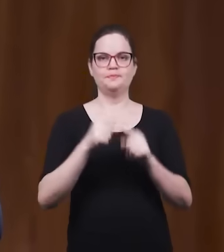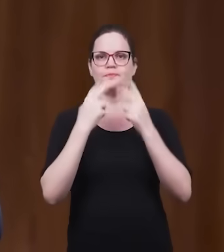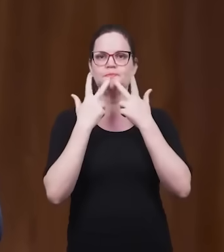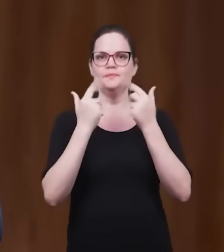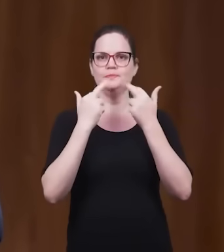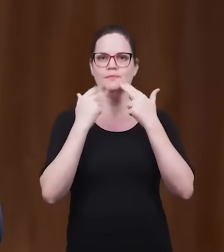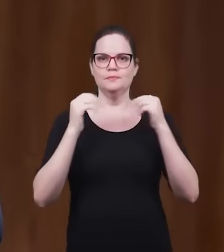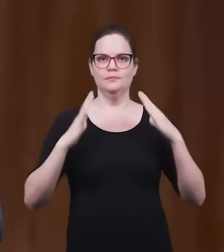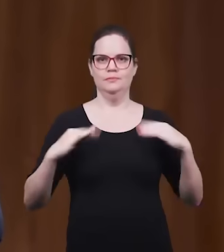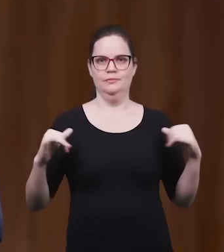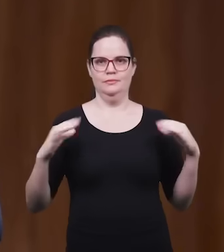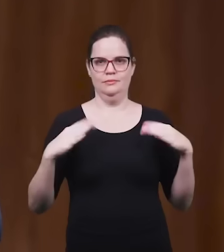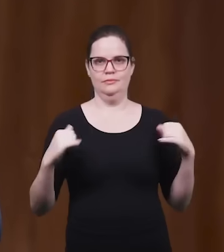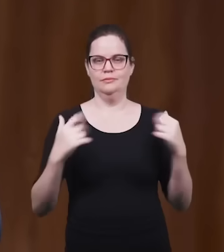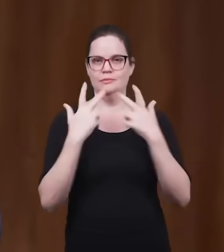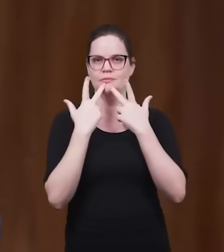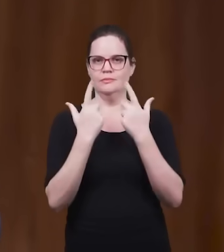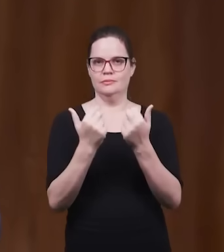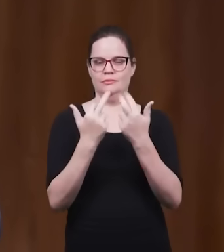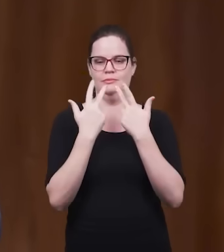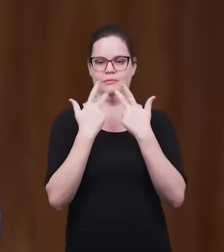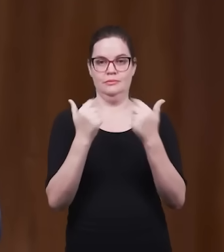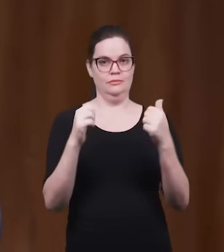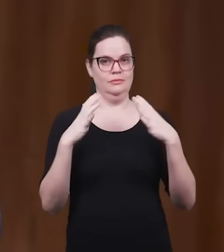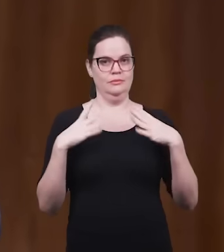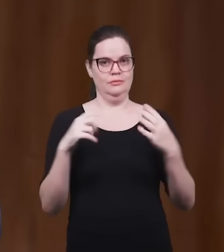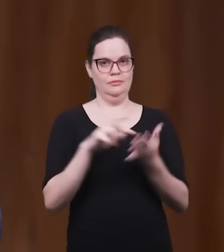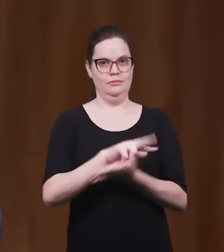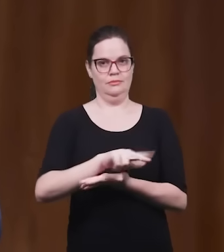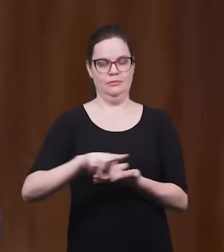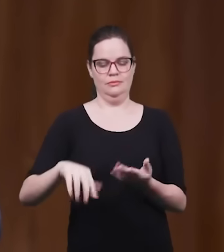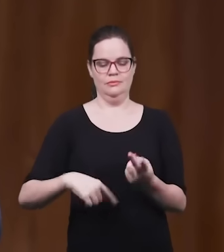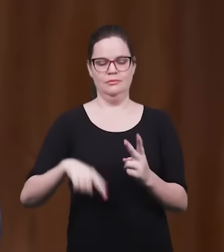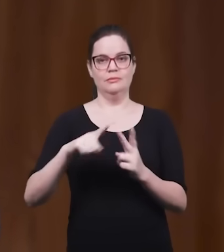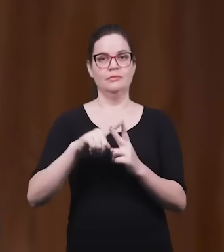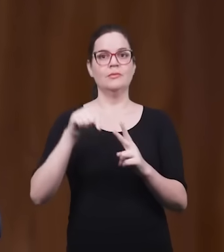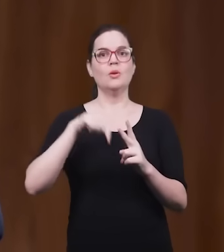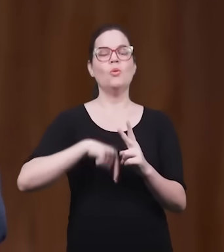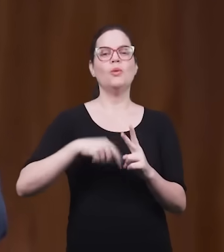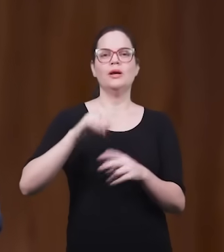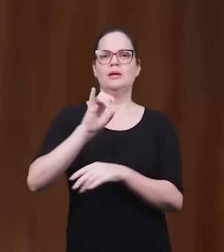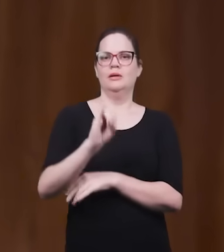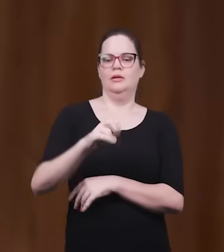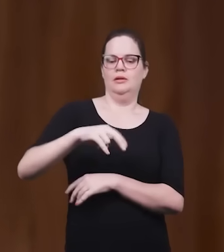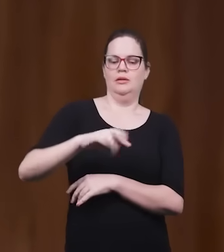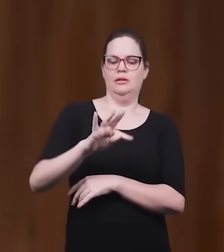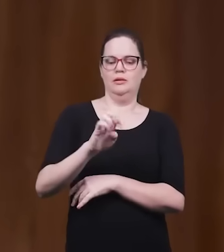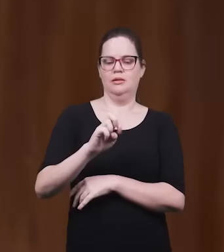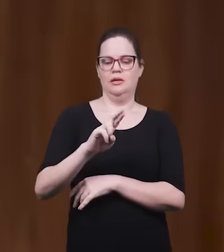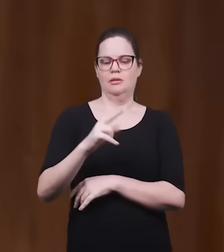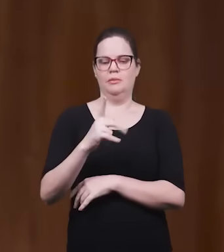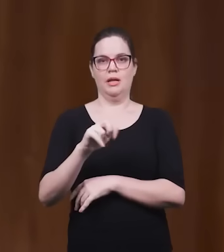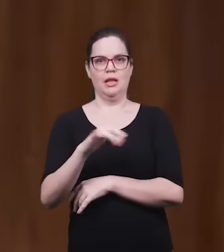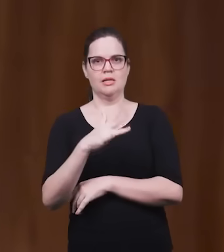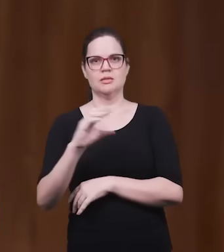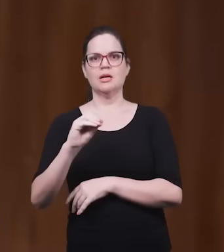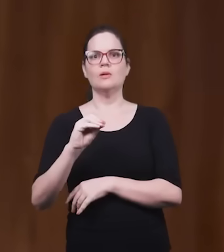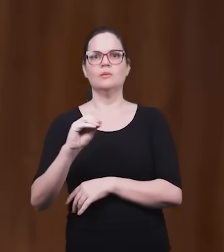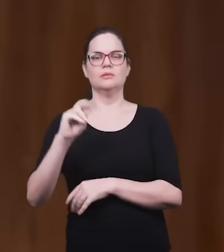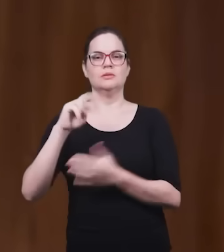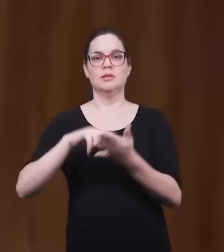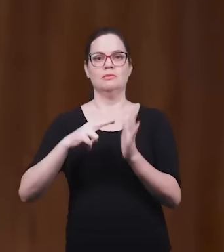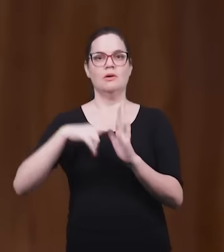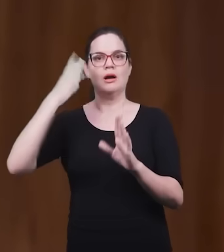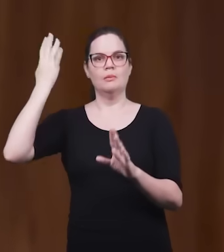de línguas, variedade de línguas, como está no texto, e a interpretação das línguas. Eu começo com